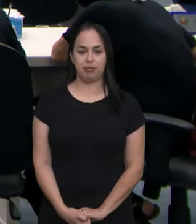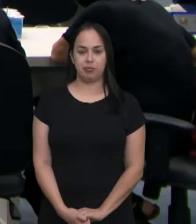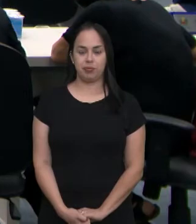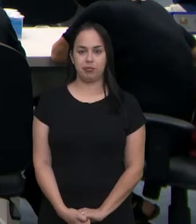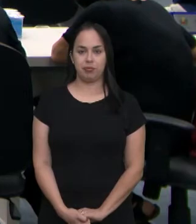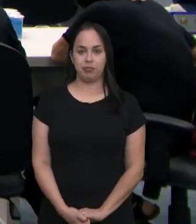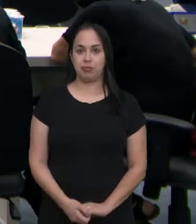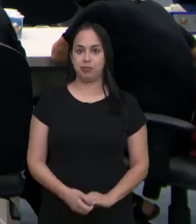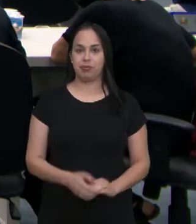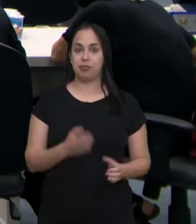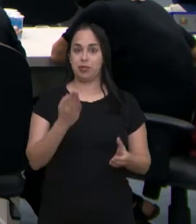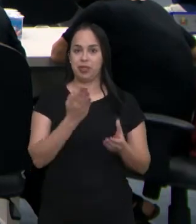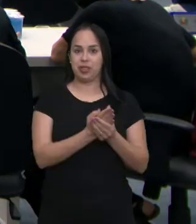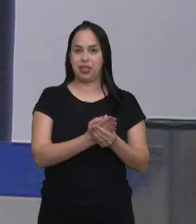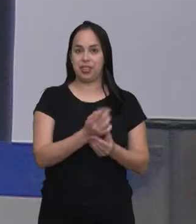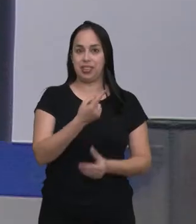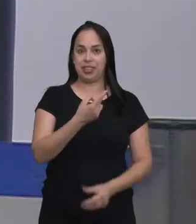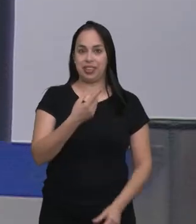Processo número